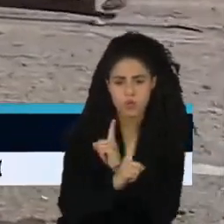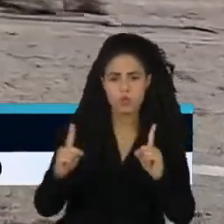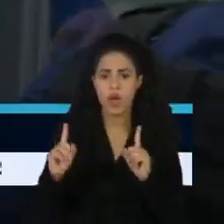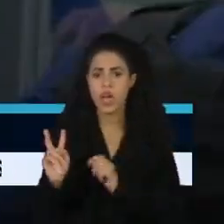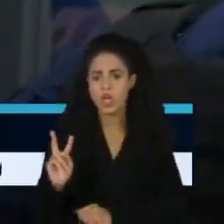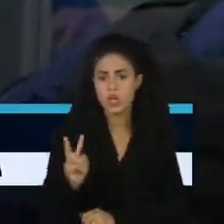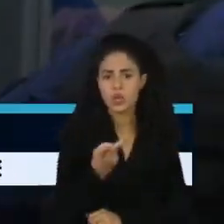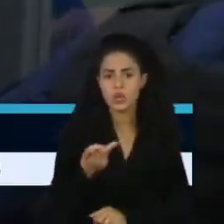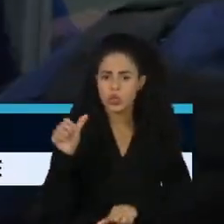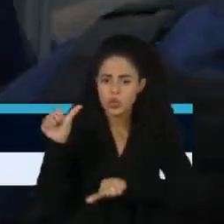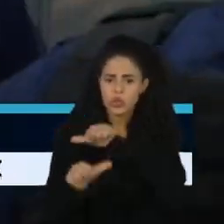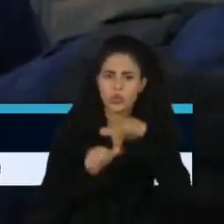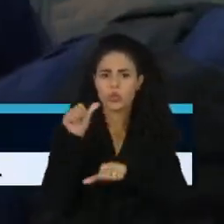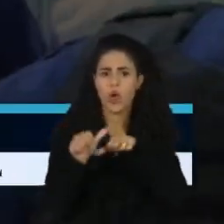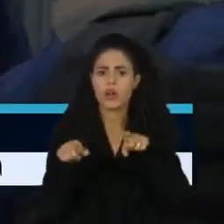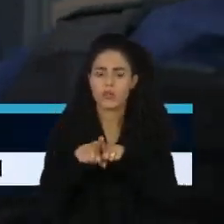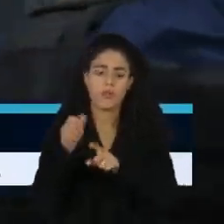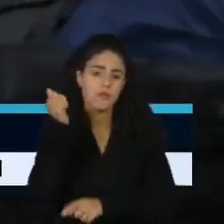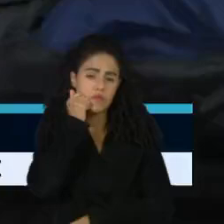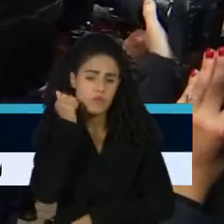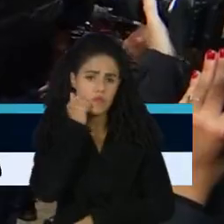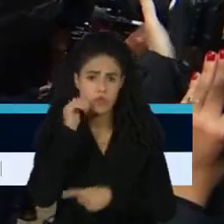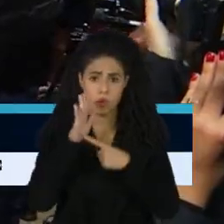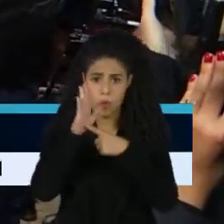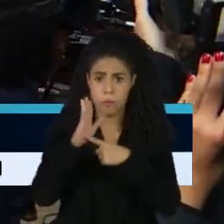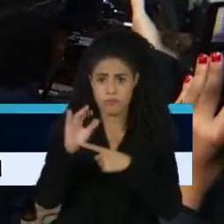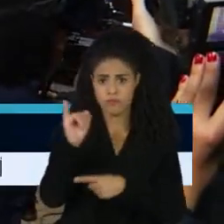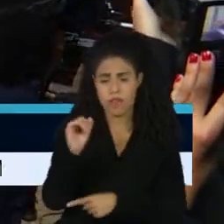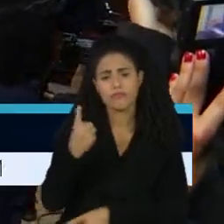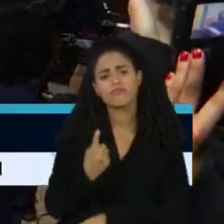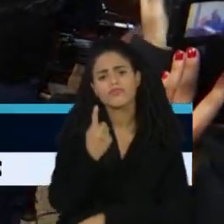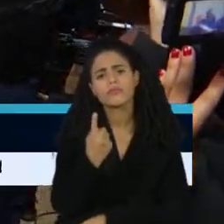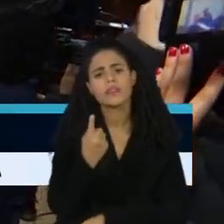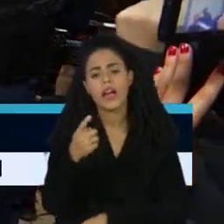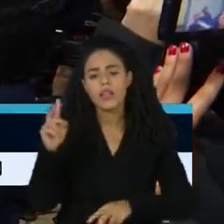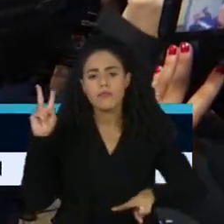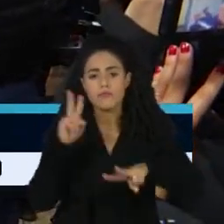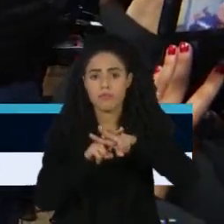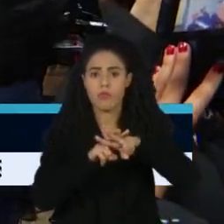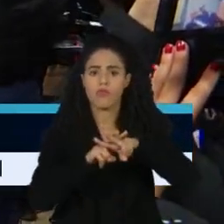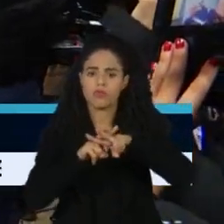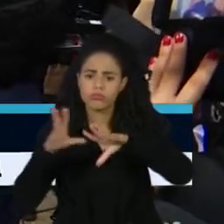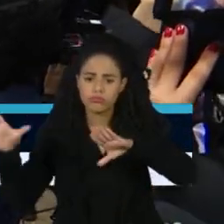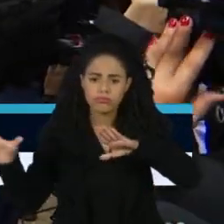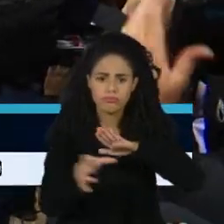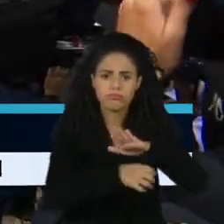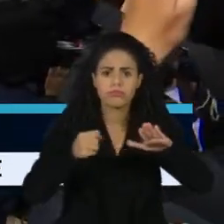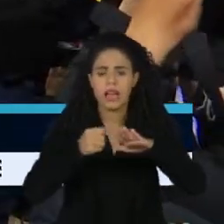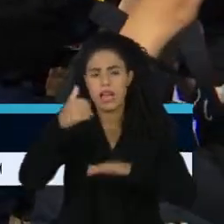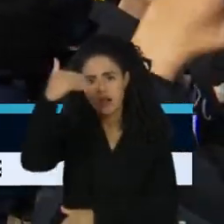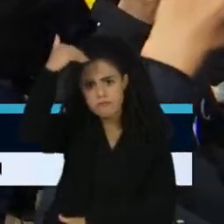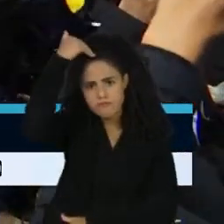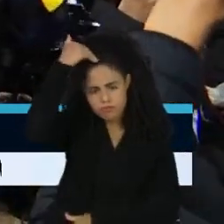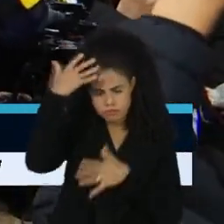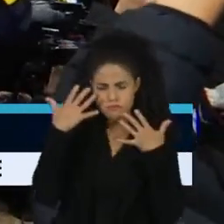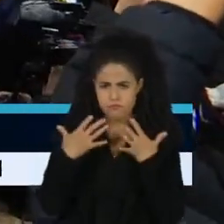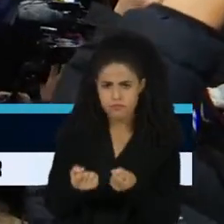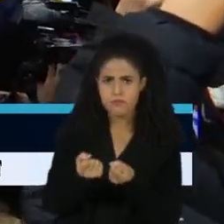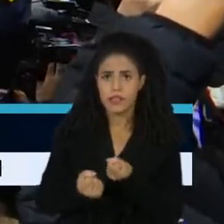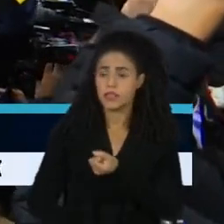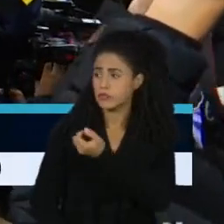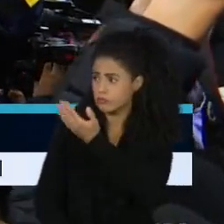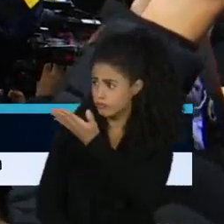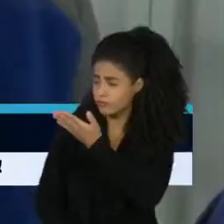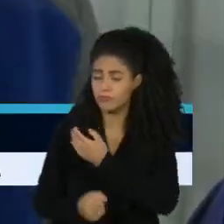leve a julgamento pelo lado craniano o primeiro soldado Russo a sentar no banco dos réus se declarou culpado Vadim